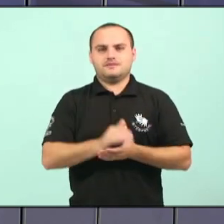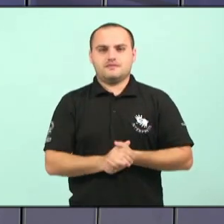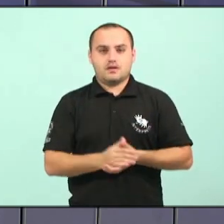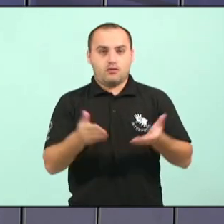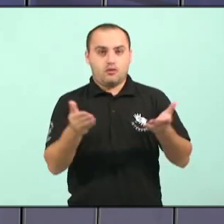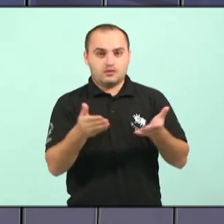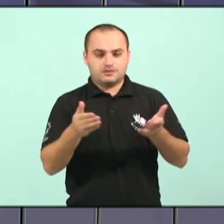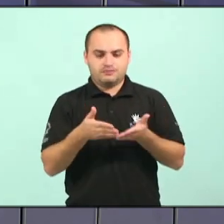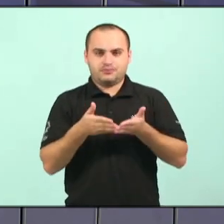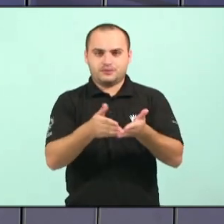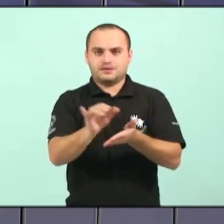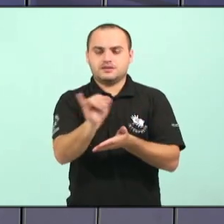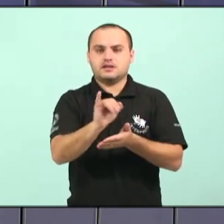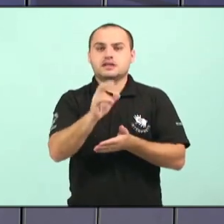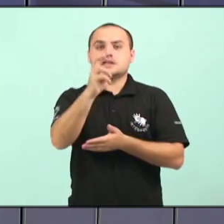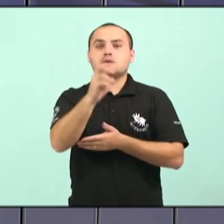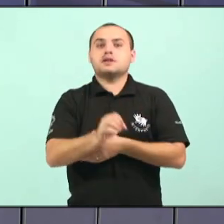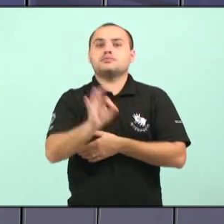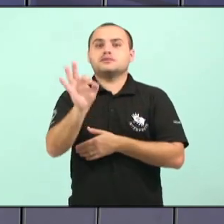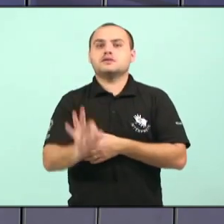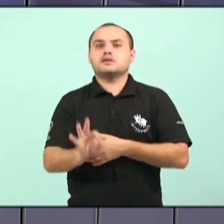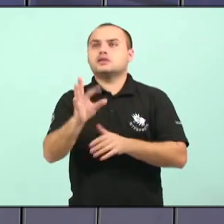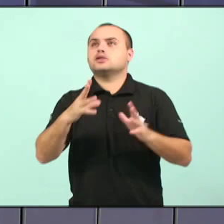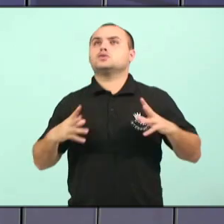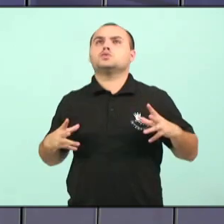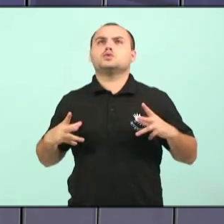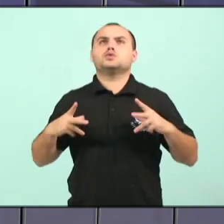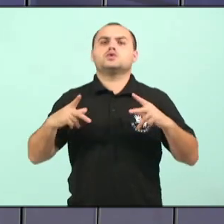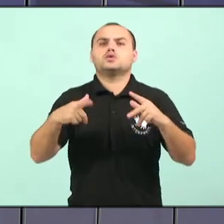representa 50% de tudo que a cidade arrecada.